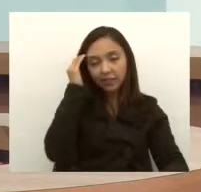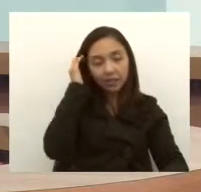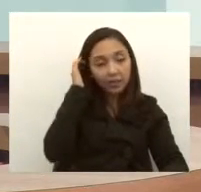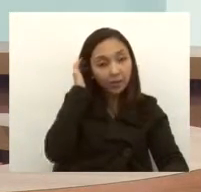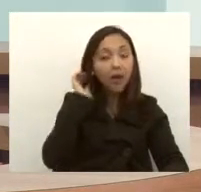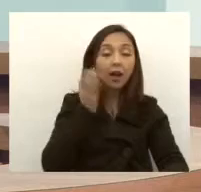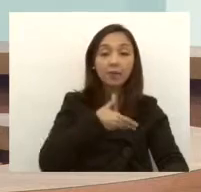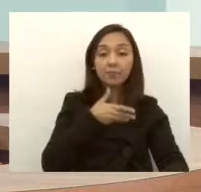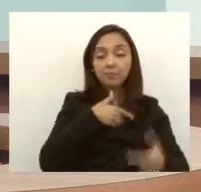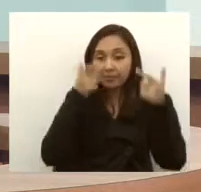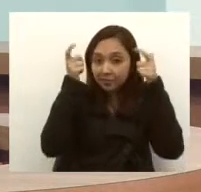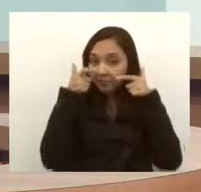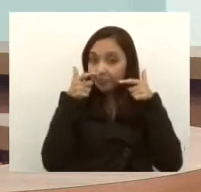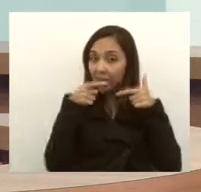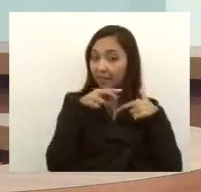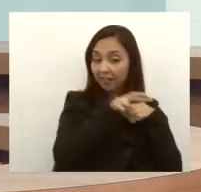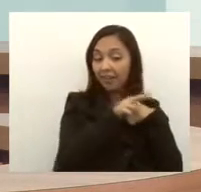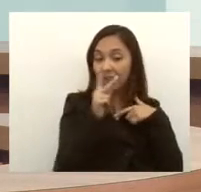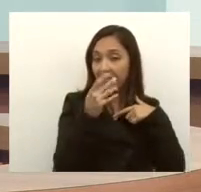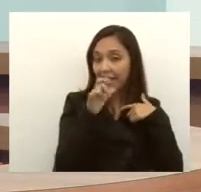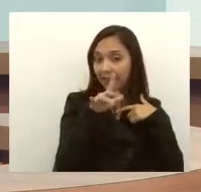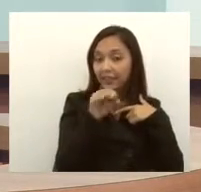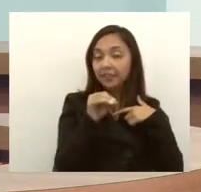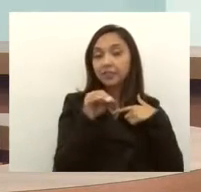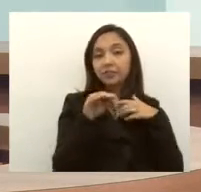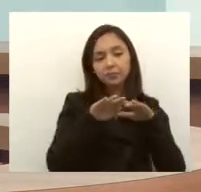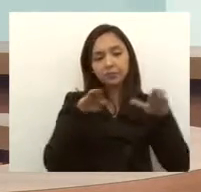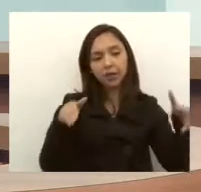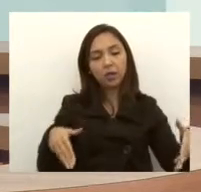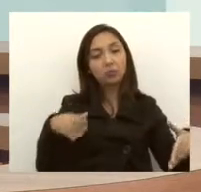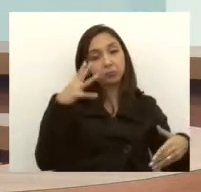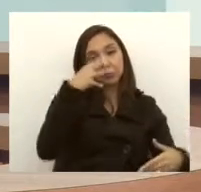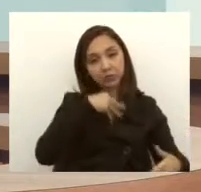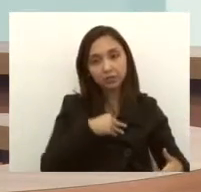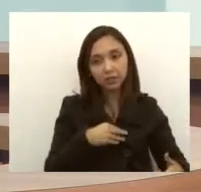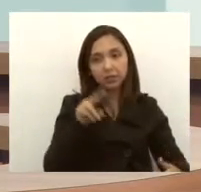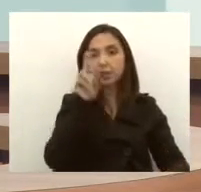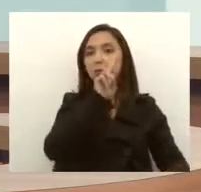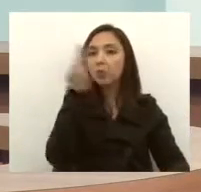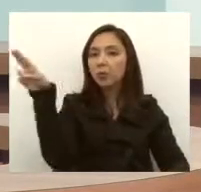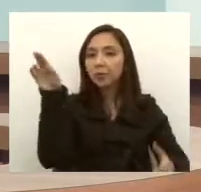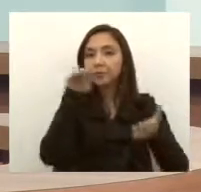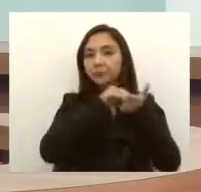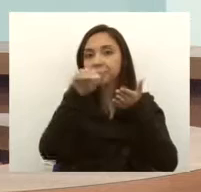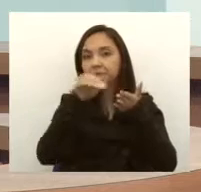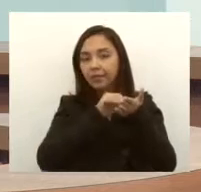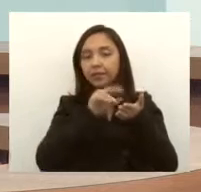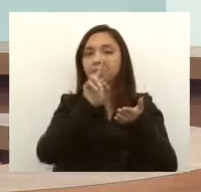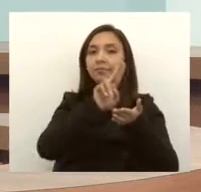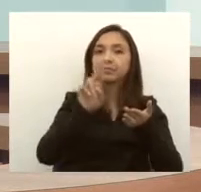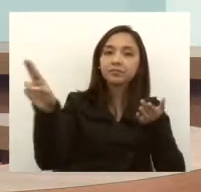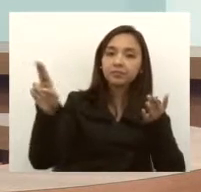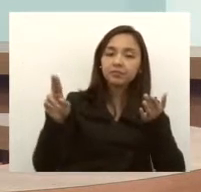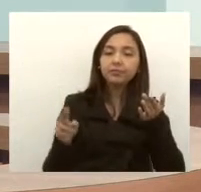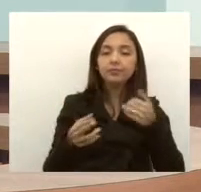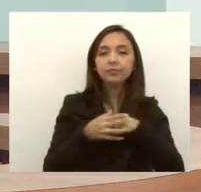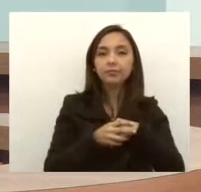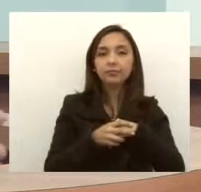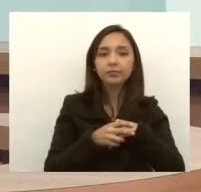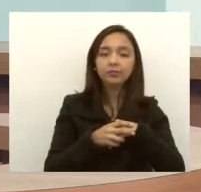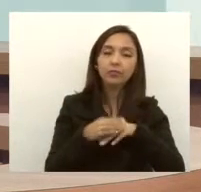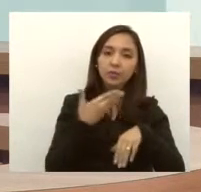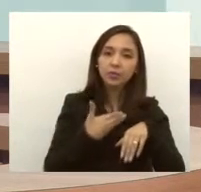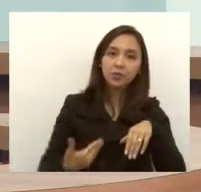Os amigos do rei, eles podem ter um palco bonito, com o nome da secretaria, ou o nome